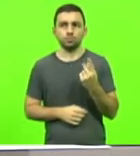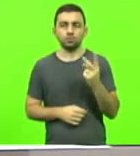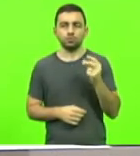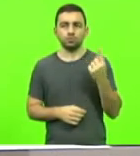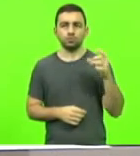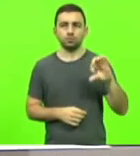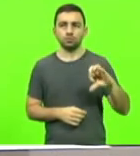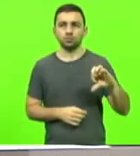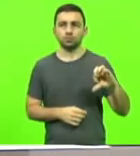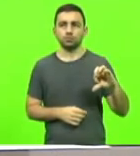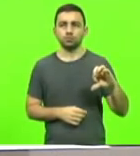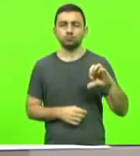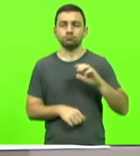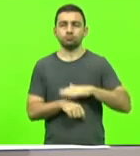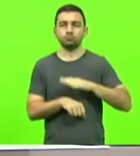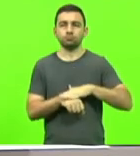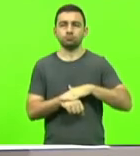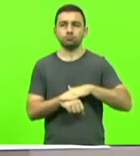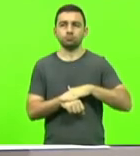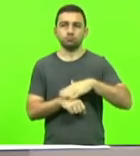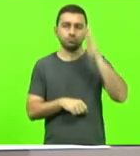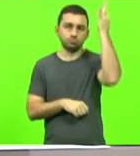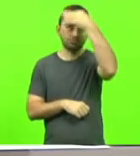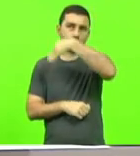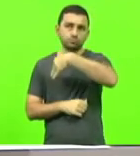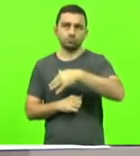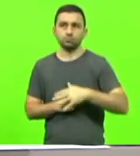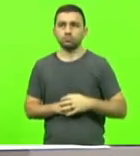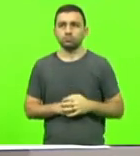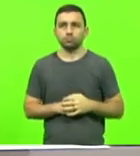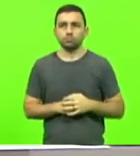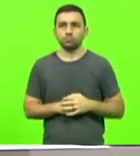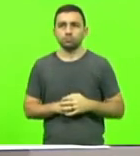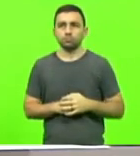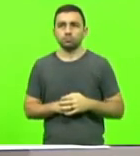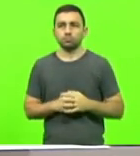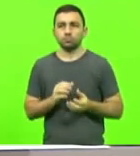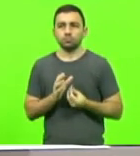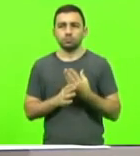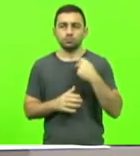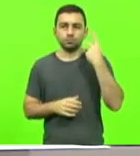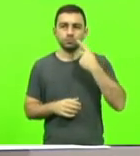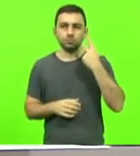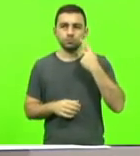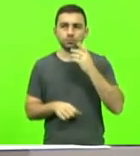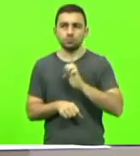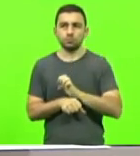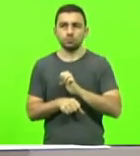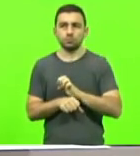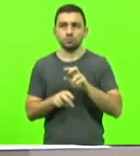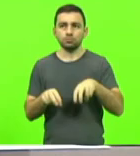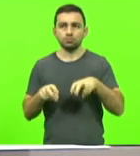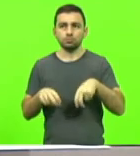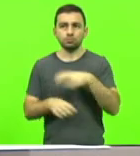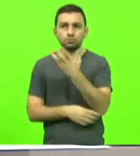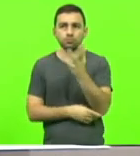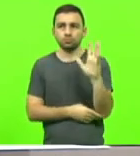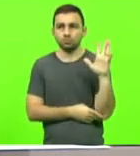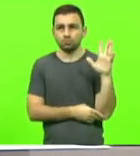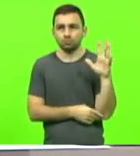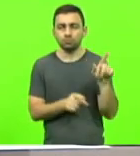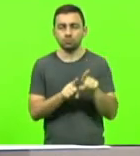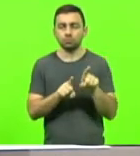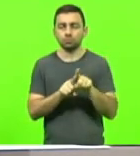0310.1/2019. Autor, deputado Fabiano da Luz, institui a Política Estadual de Agroecologia e